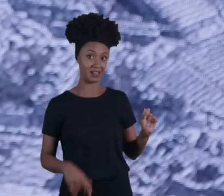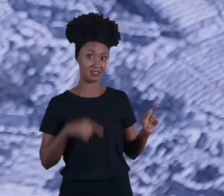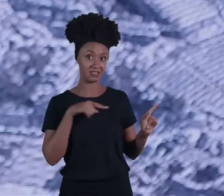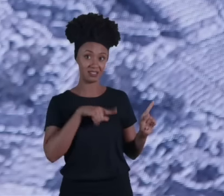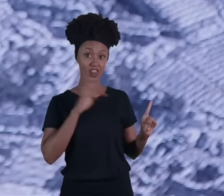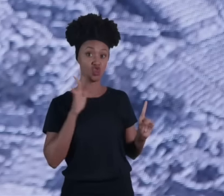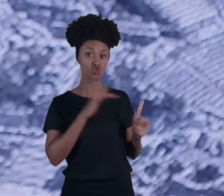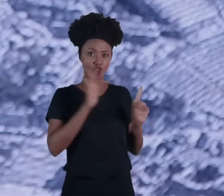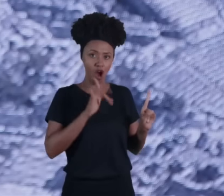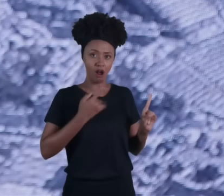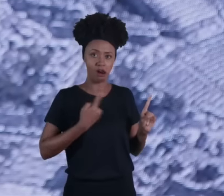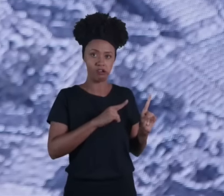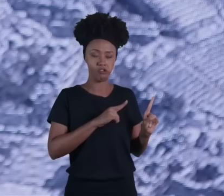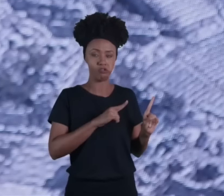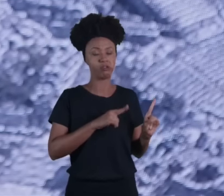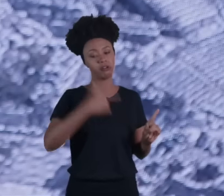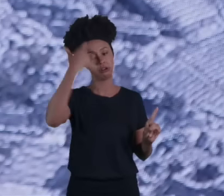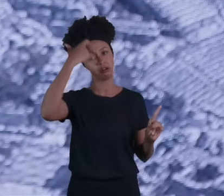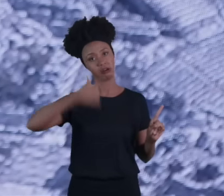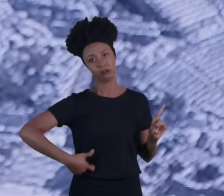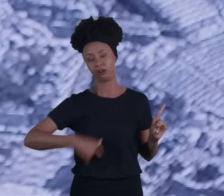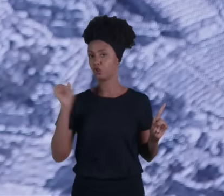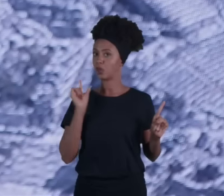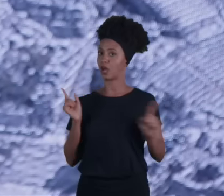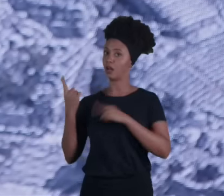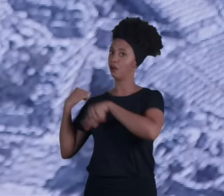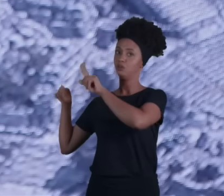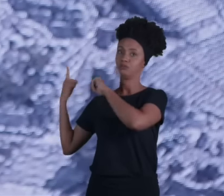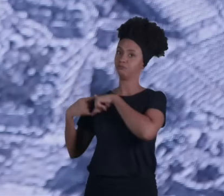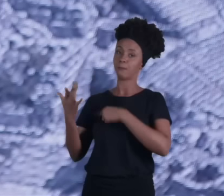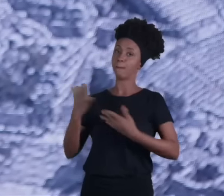ver o pior lado desse italiano aqui.